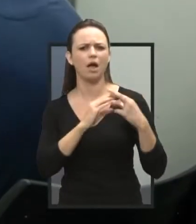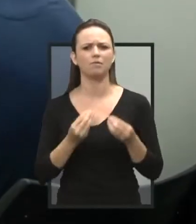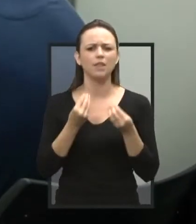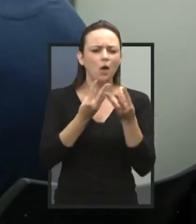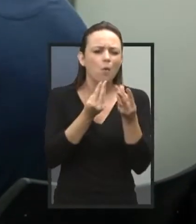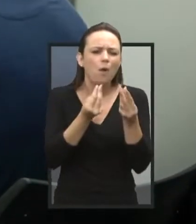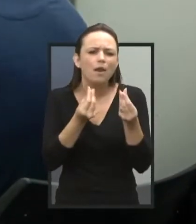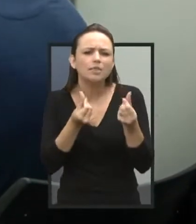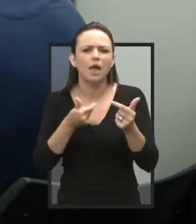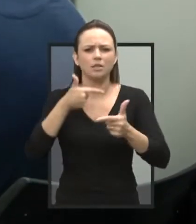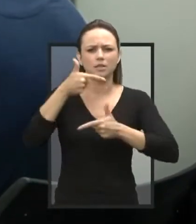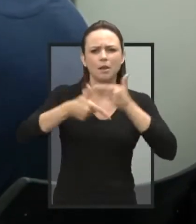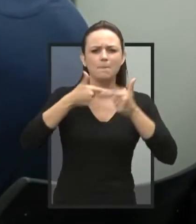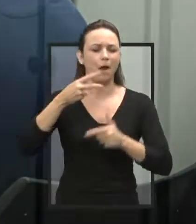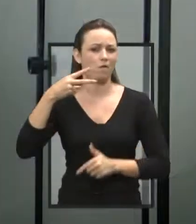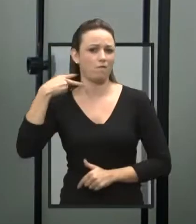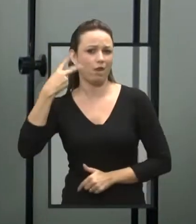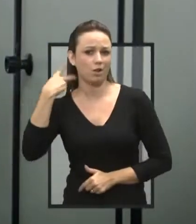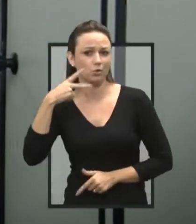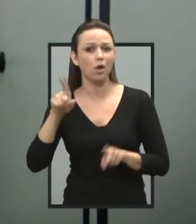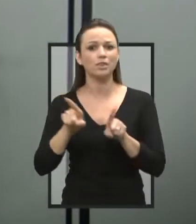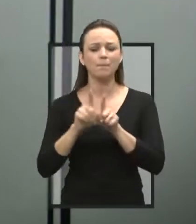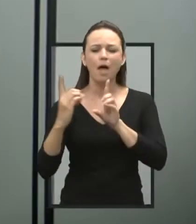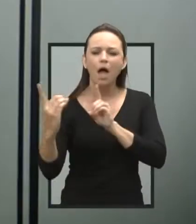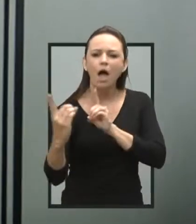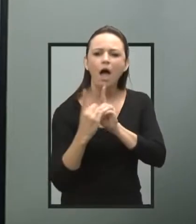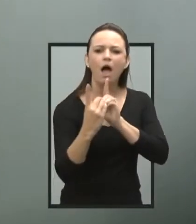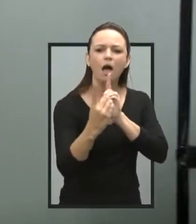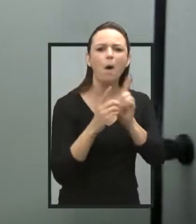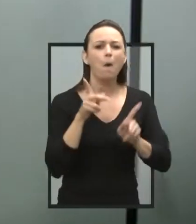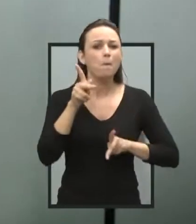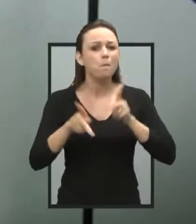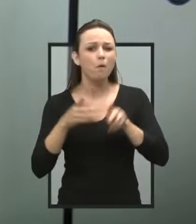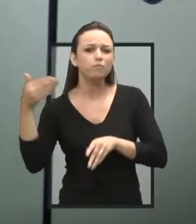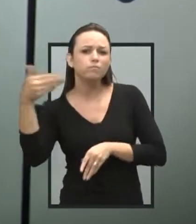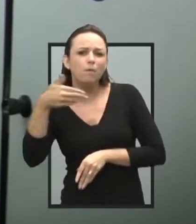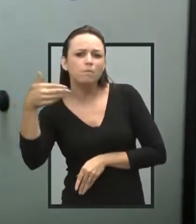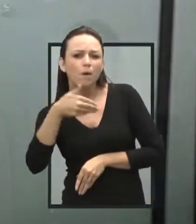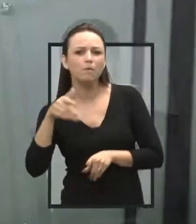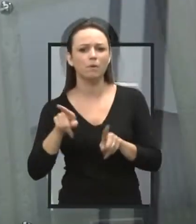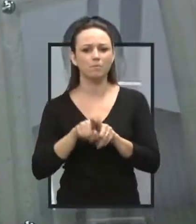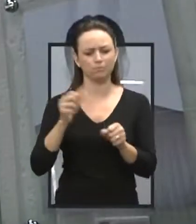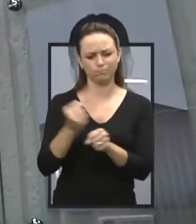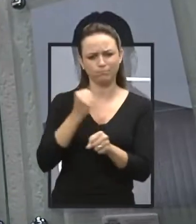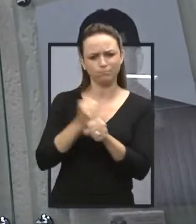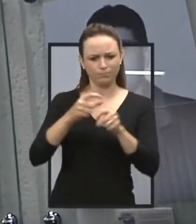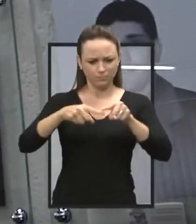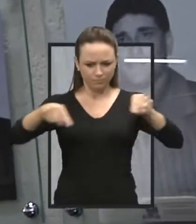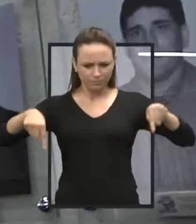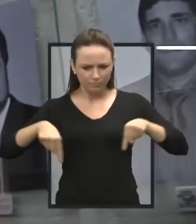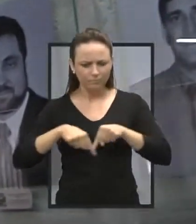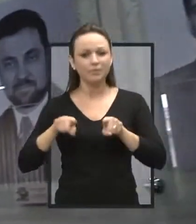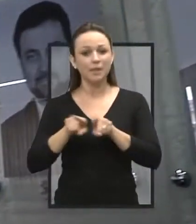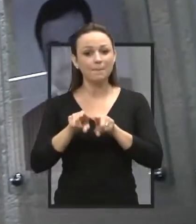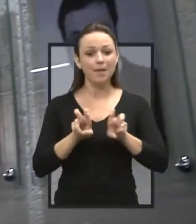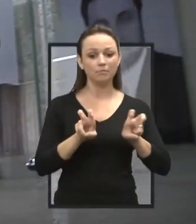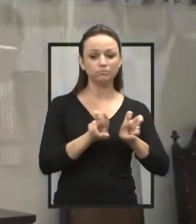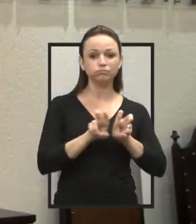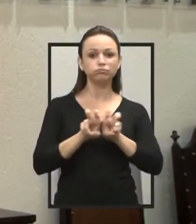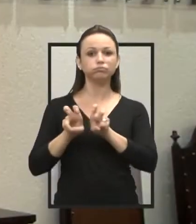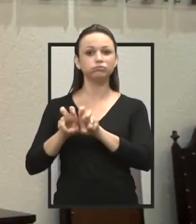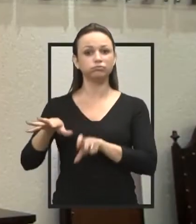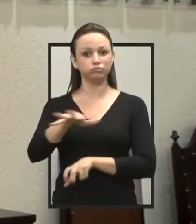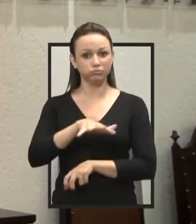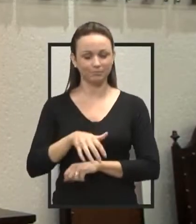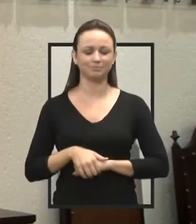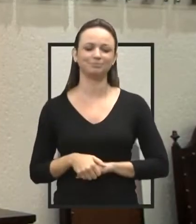ao trabalho dos vereadores no atendimento à população, com a reforma dos gabinetes e do Salão Nobre da Casa.